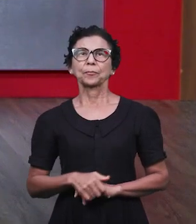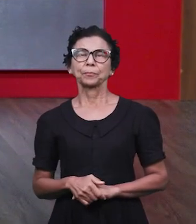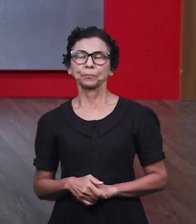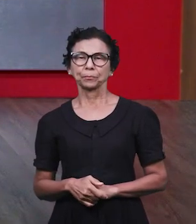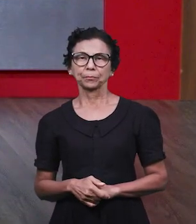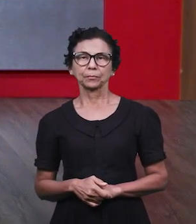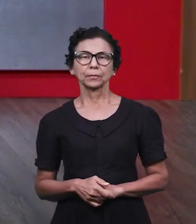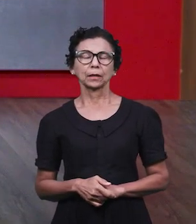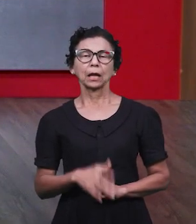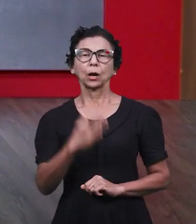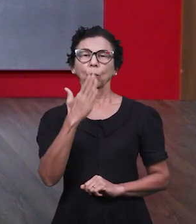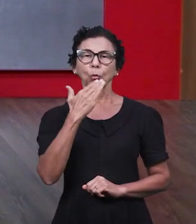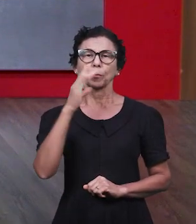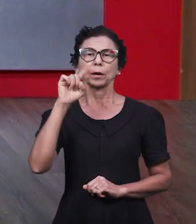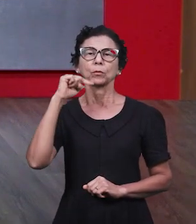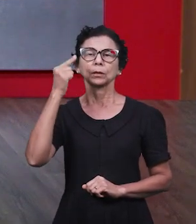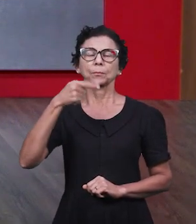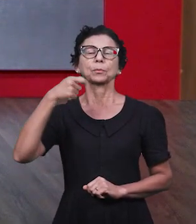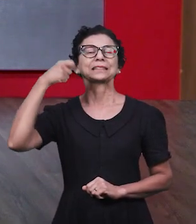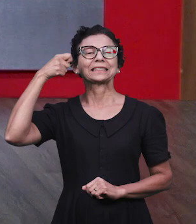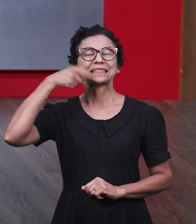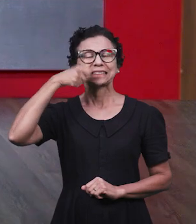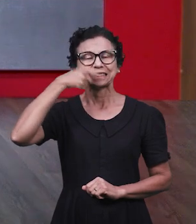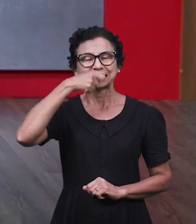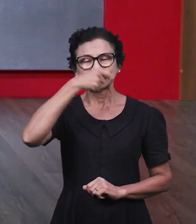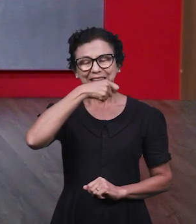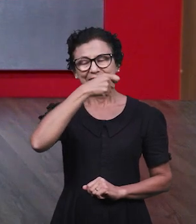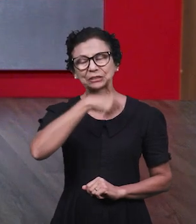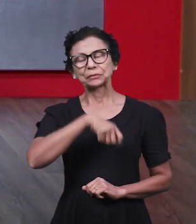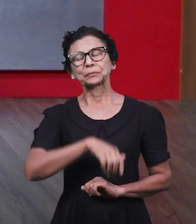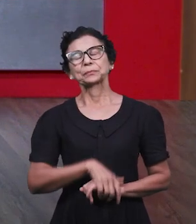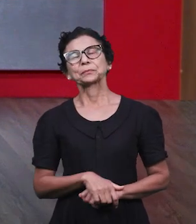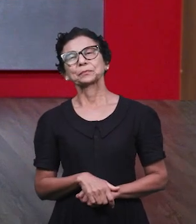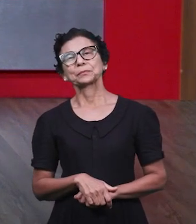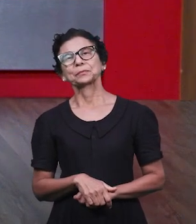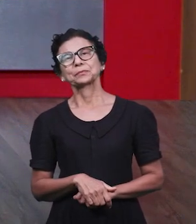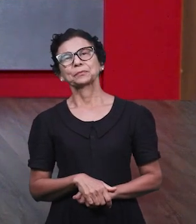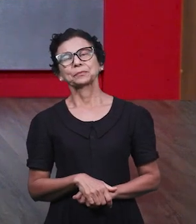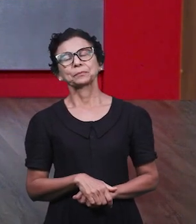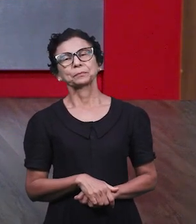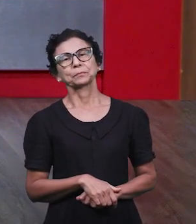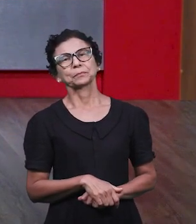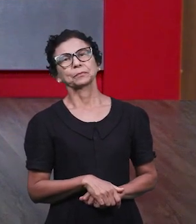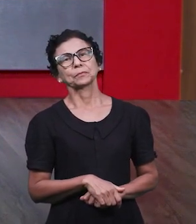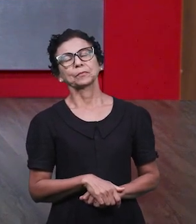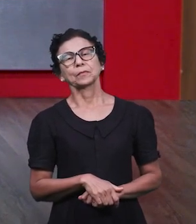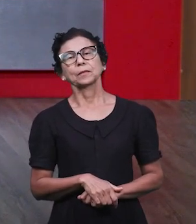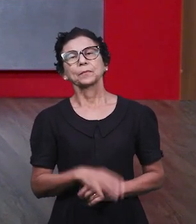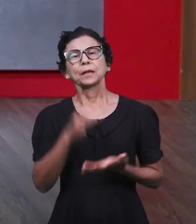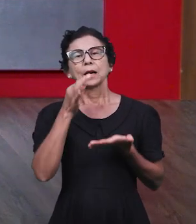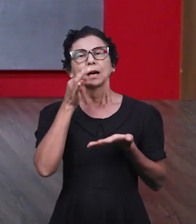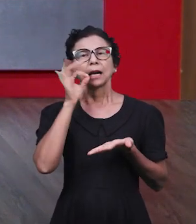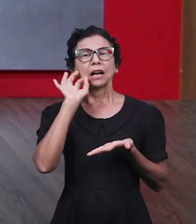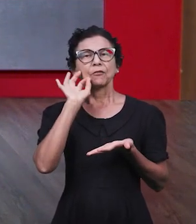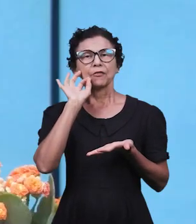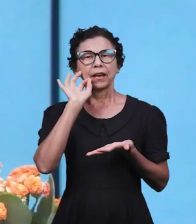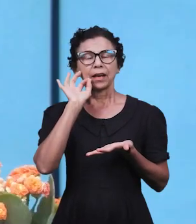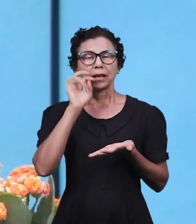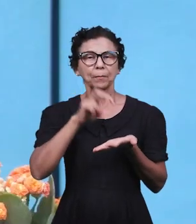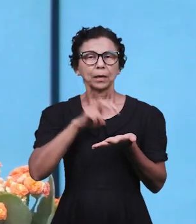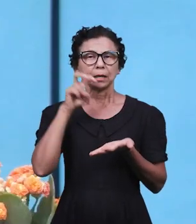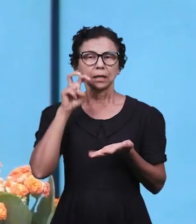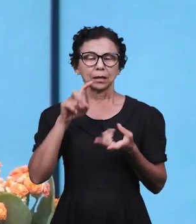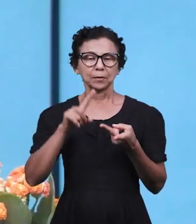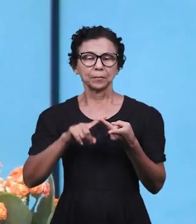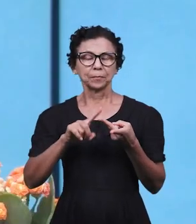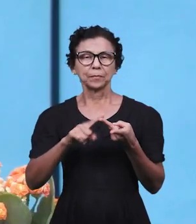tem que ser aquela feita sempre após as refeições. Então, a gente sempre tem o básico, né? Que é após o café da